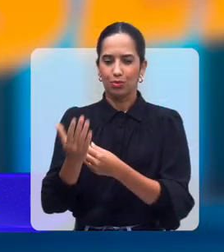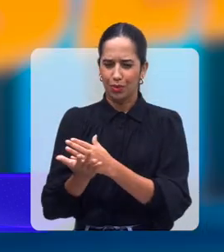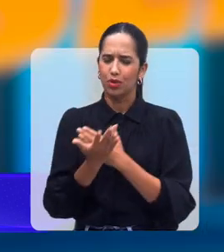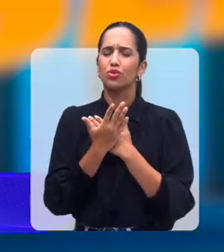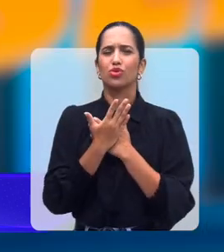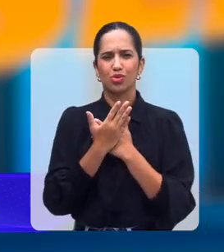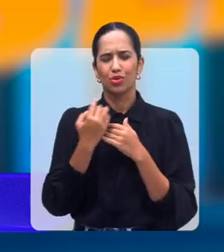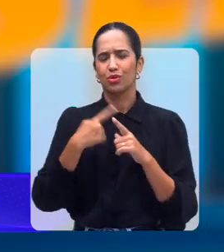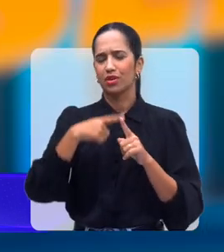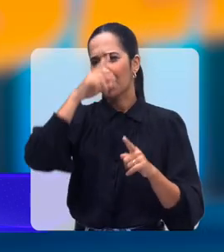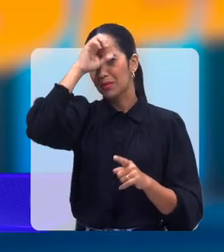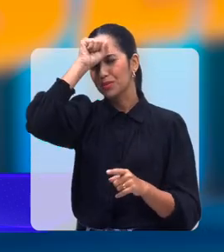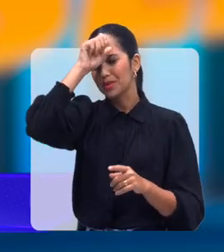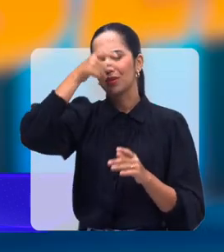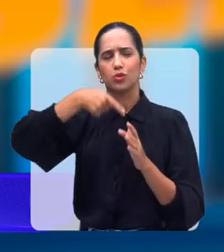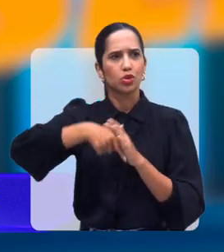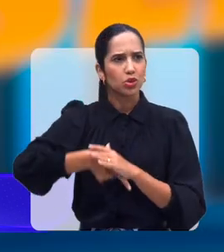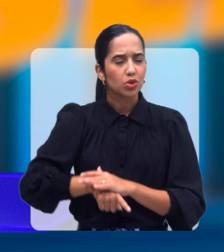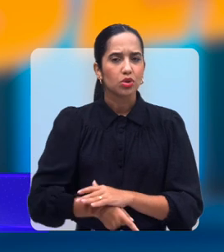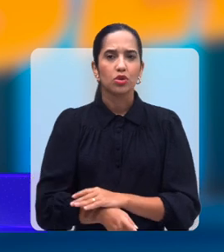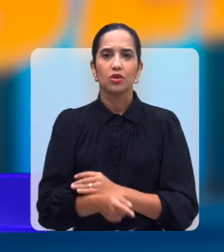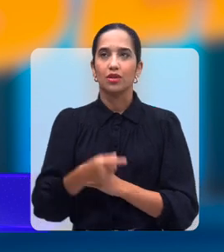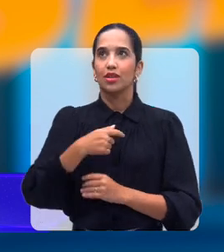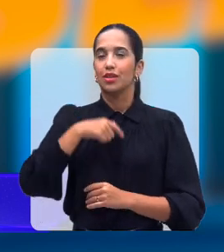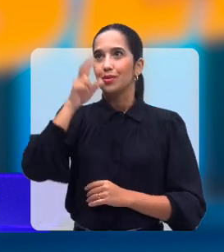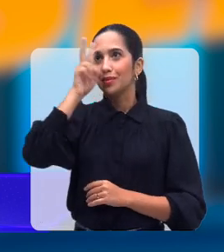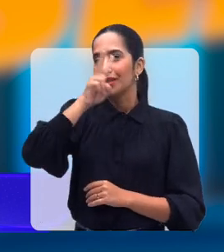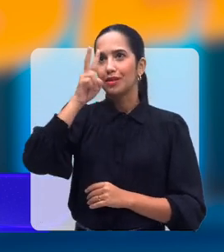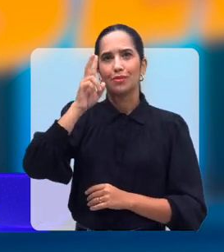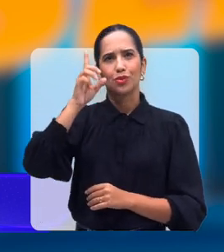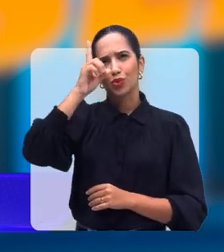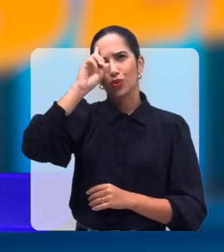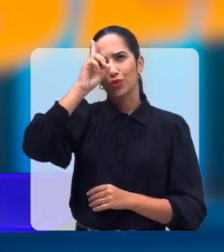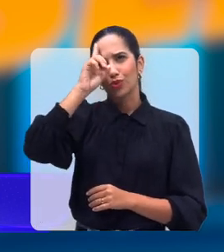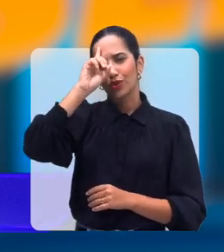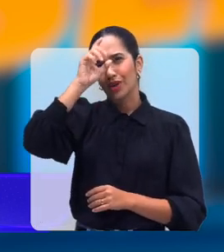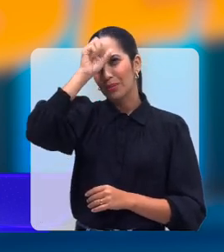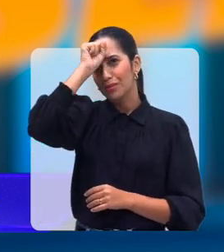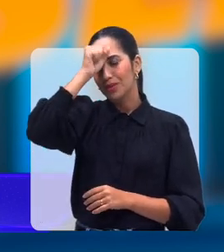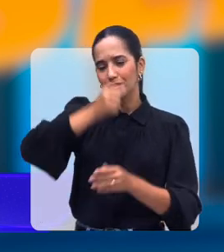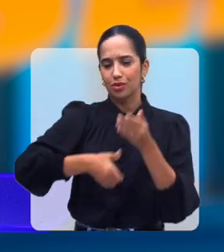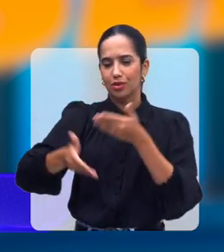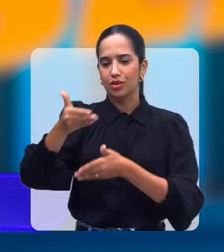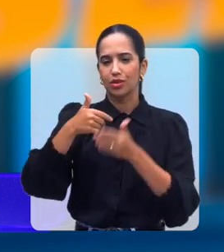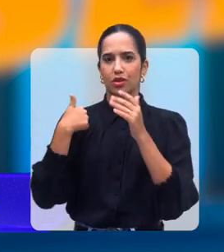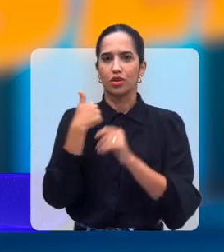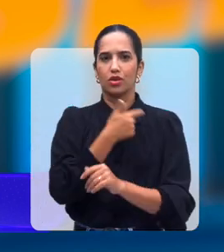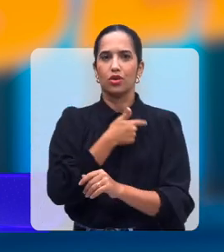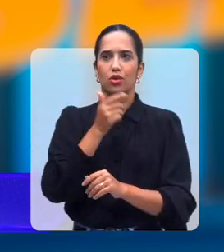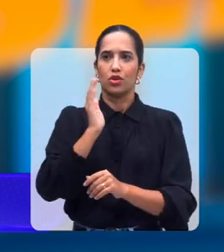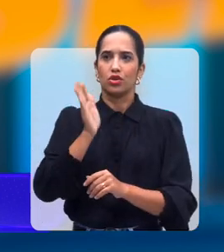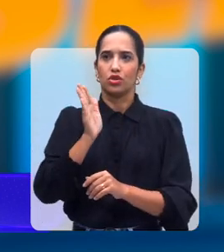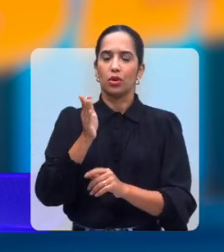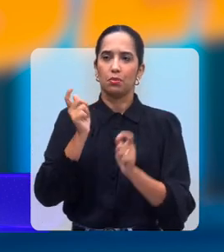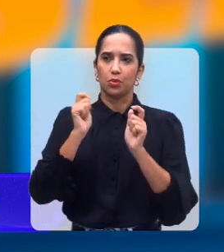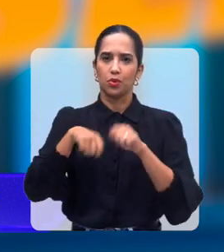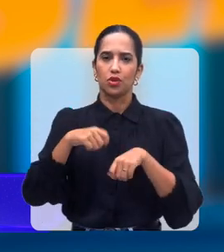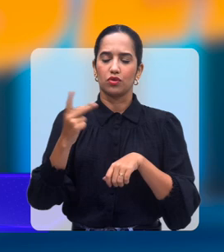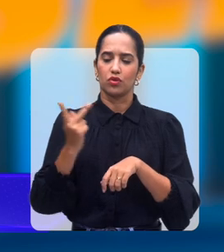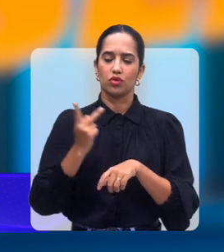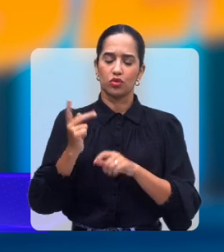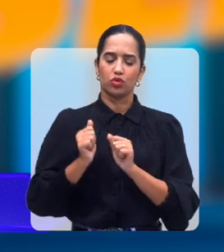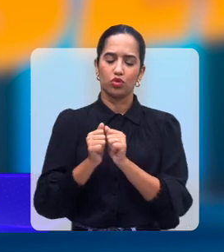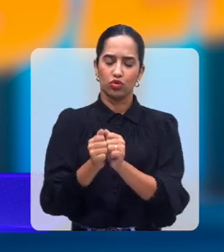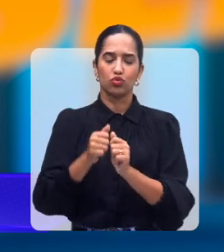profissional, porque foi um aprendizado muito grande. Nossa, todo dia eu aprendia com você, a gente já teve a oportunidade, como você disse no início, de apresentar